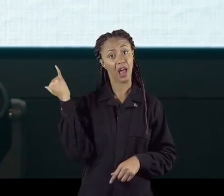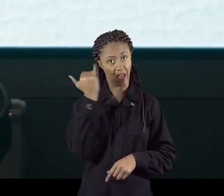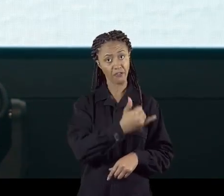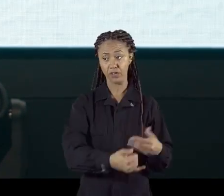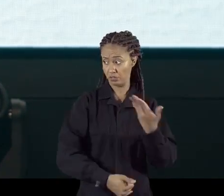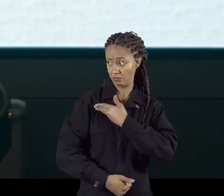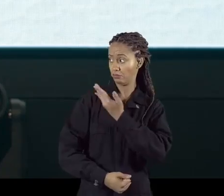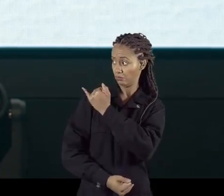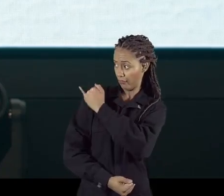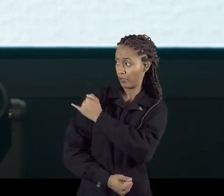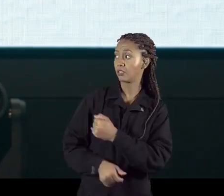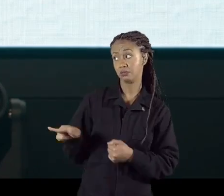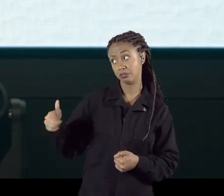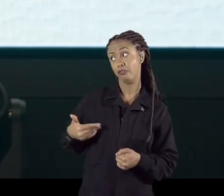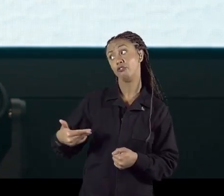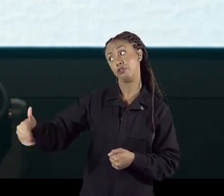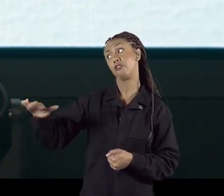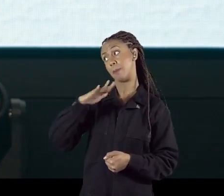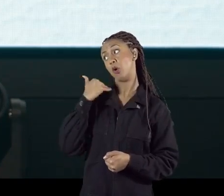morrer um dia